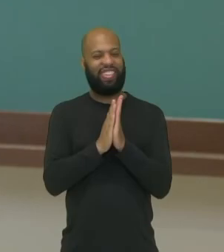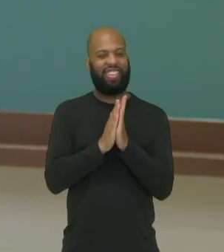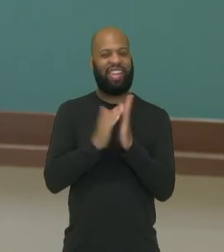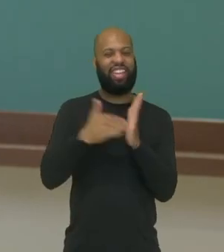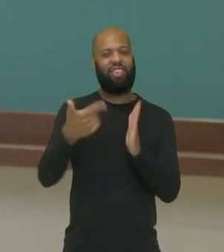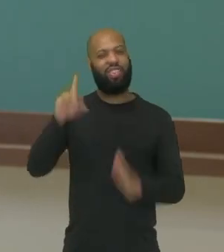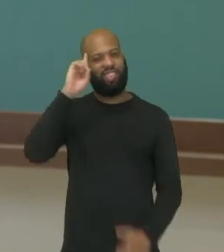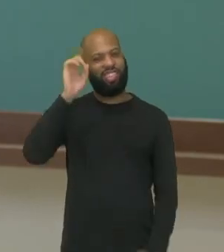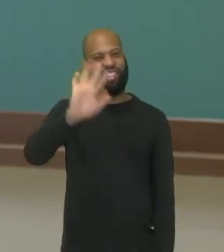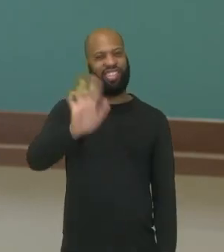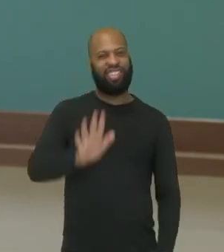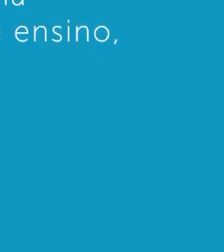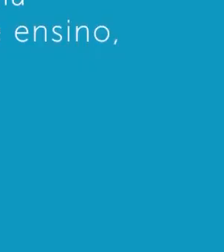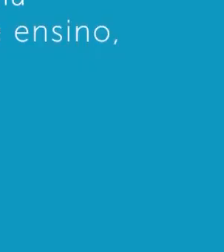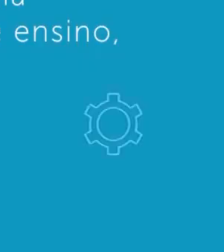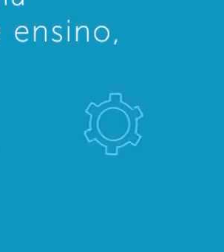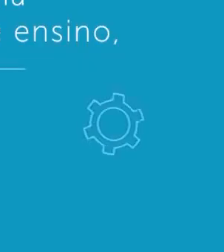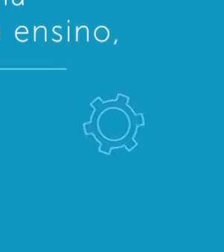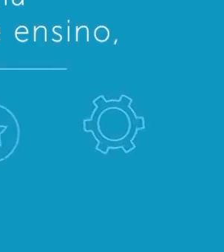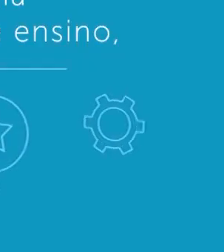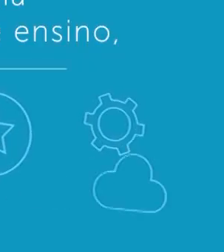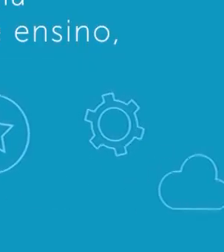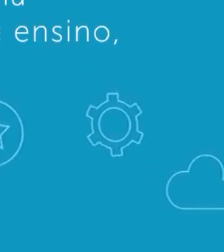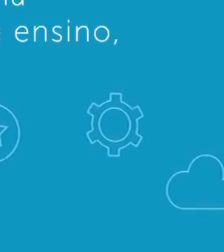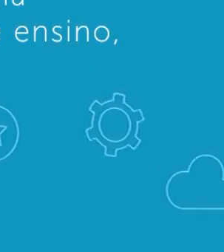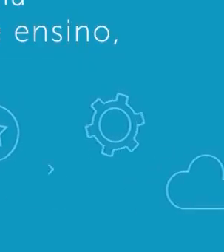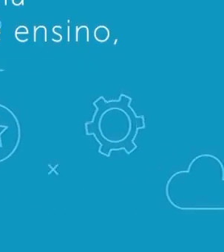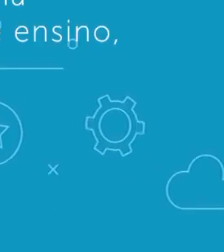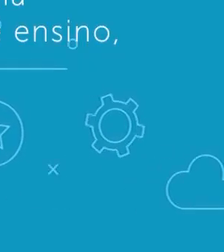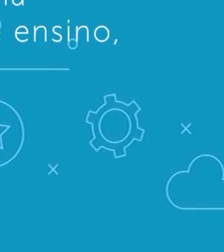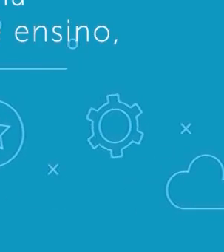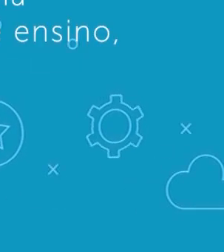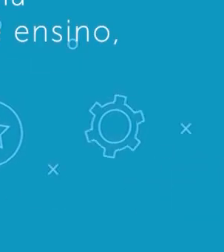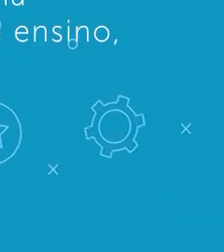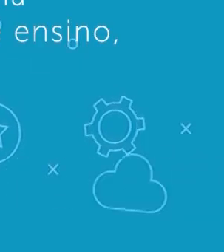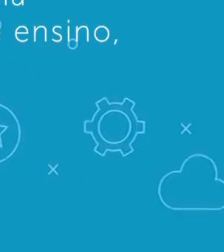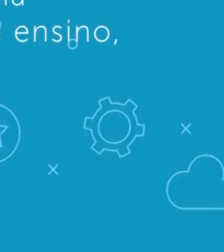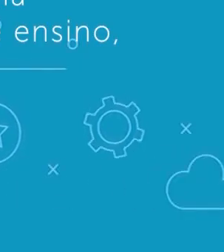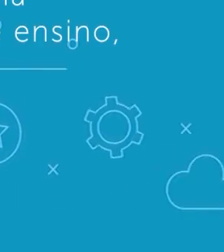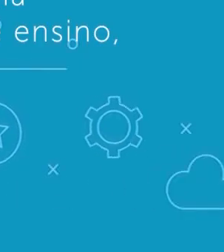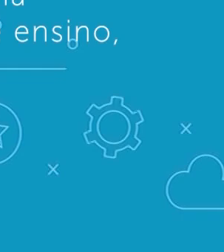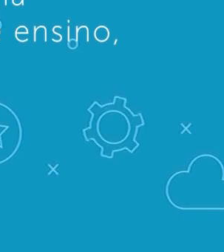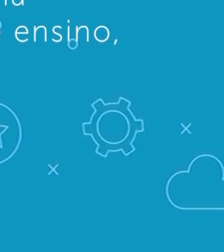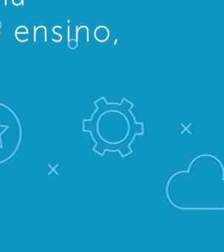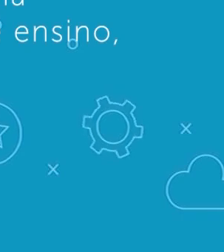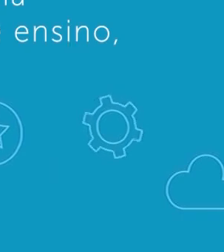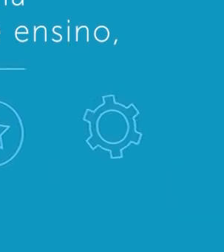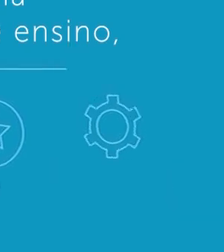lá!